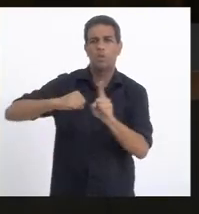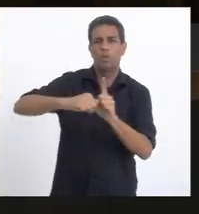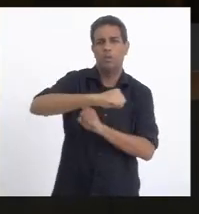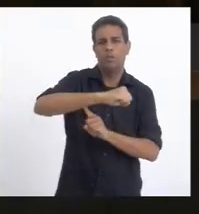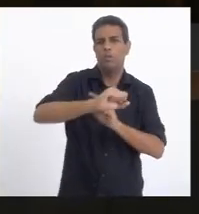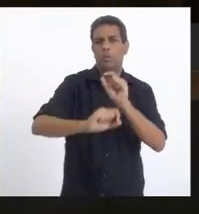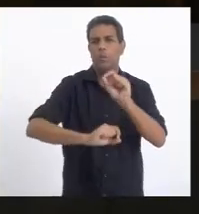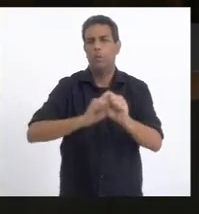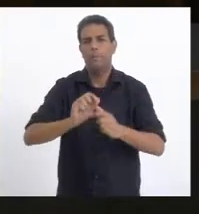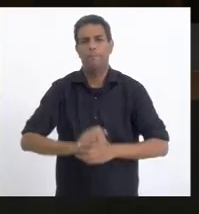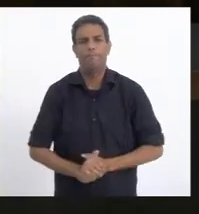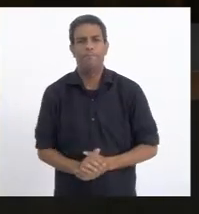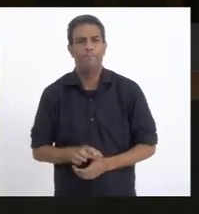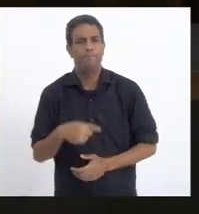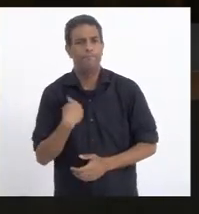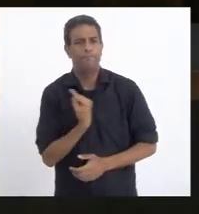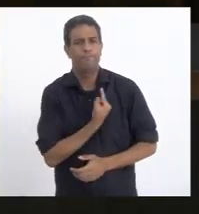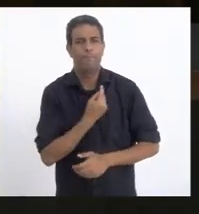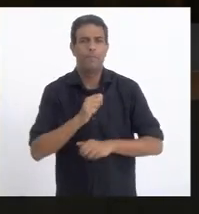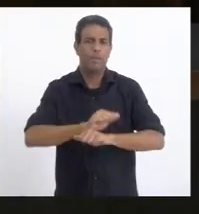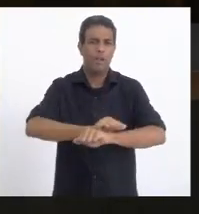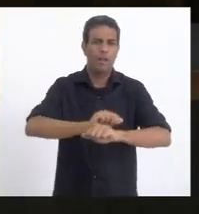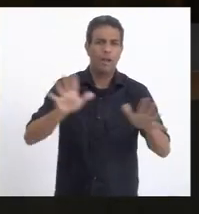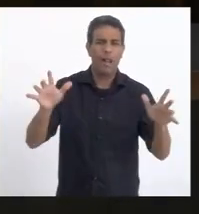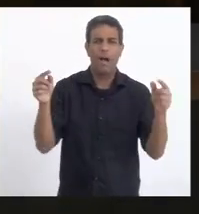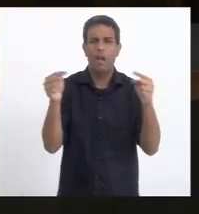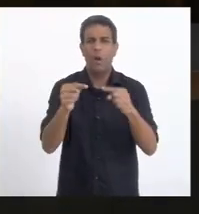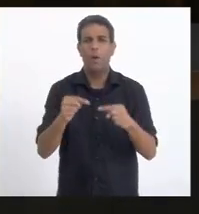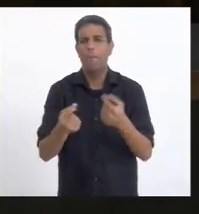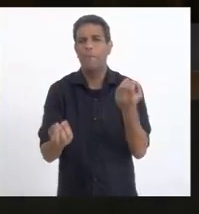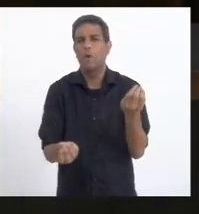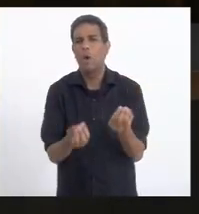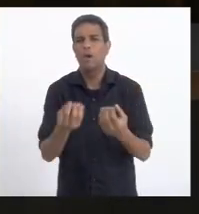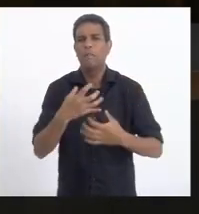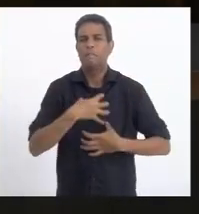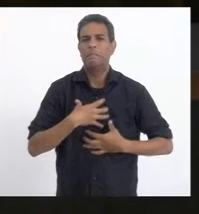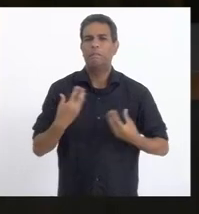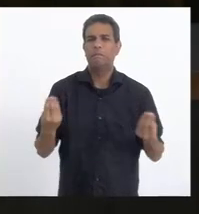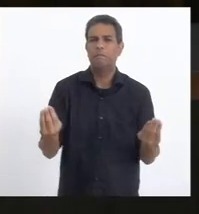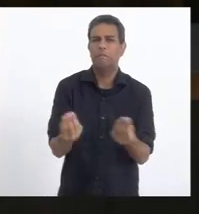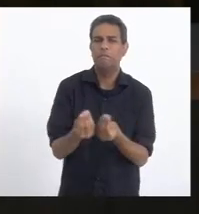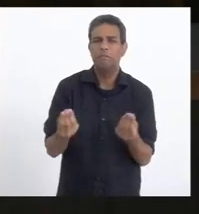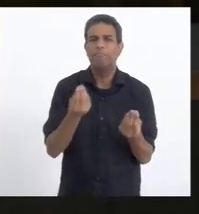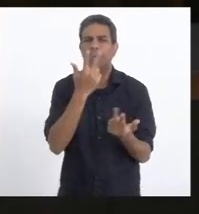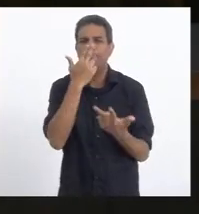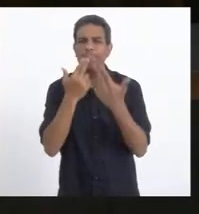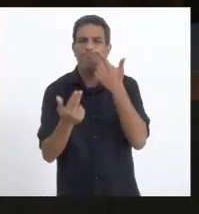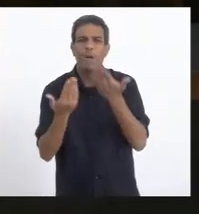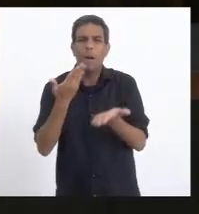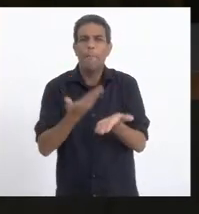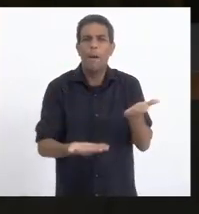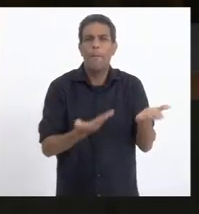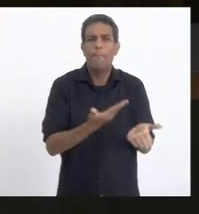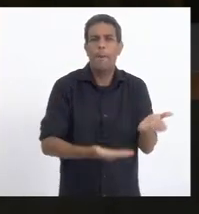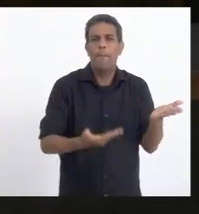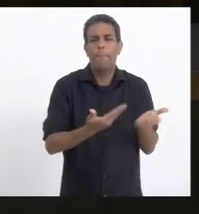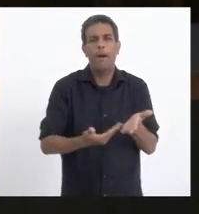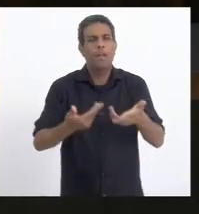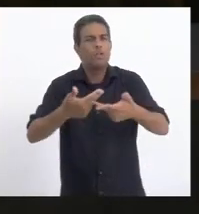classe no nosso entendimento isso traz um desgaste desnecessário